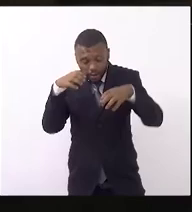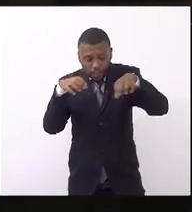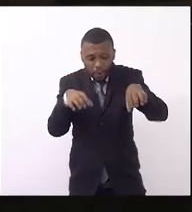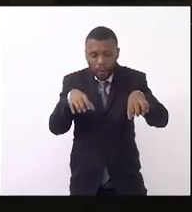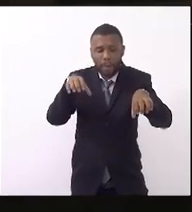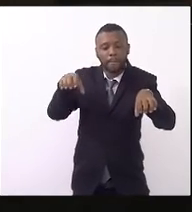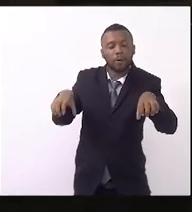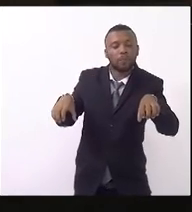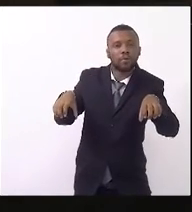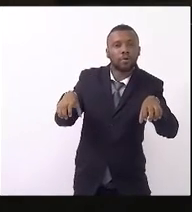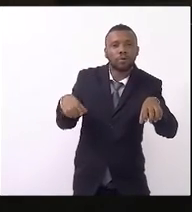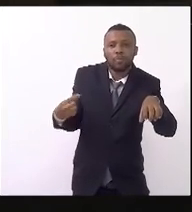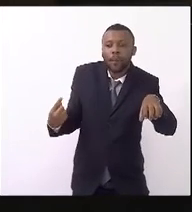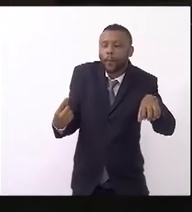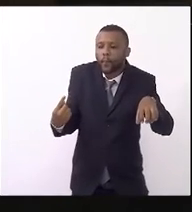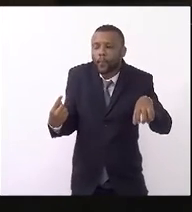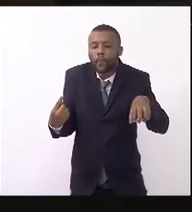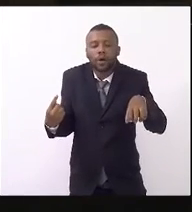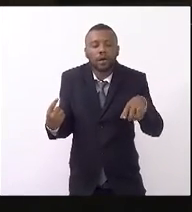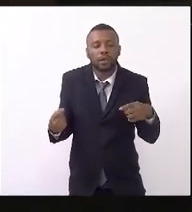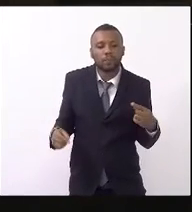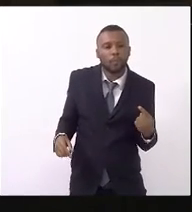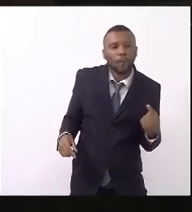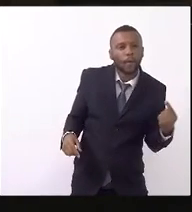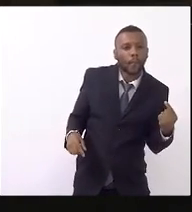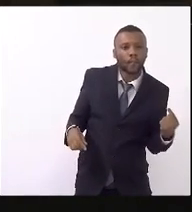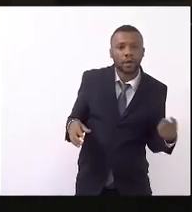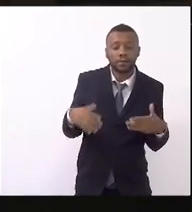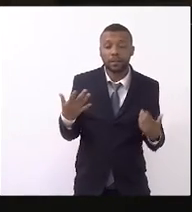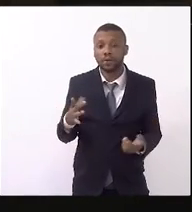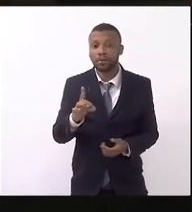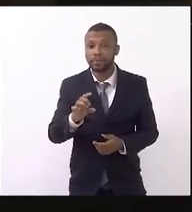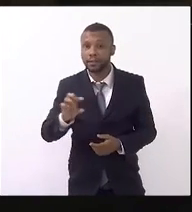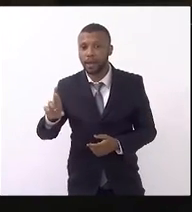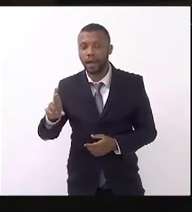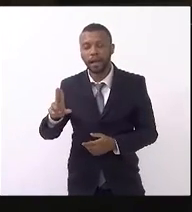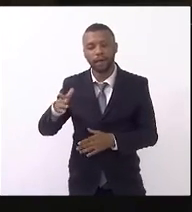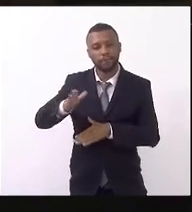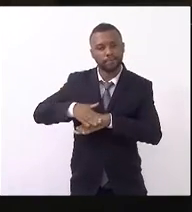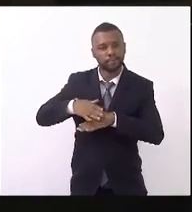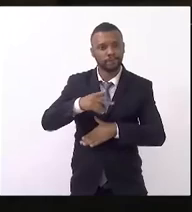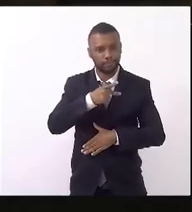DER, não é? Através do seu presidente, já à